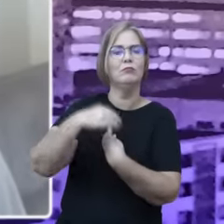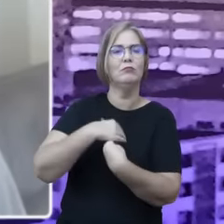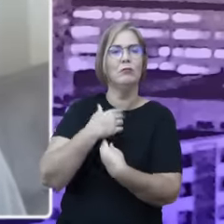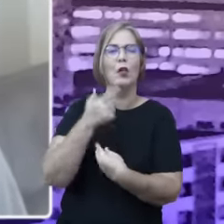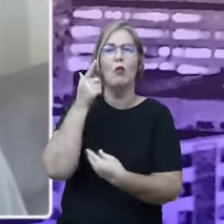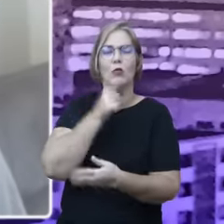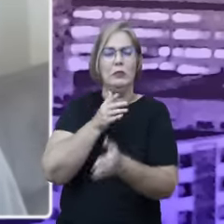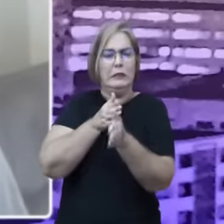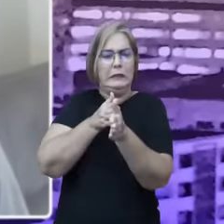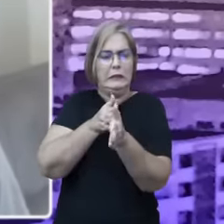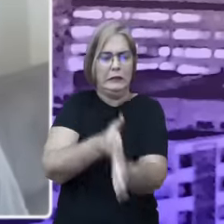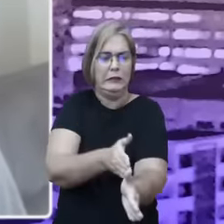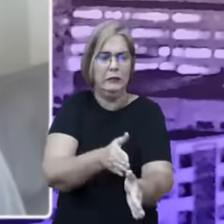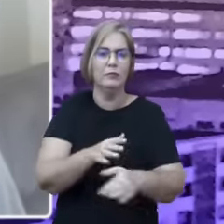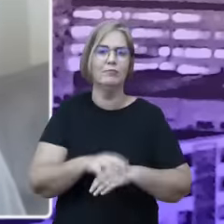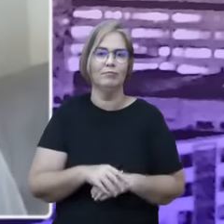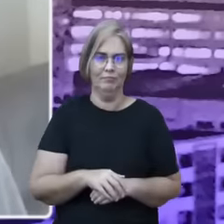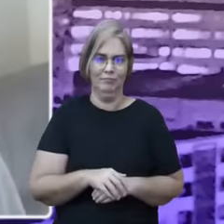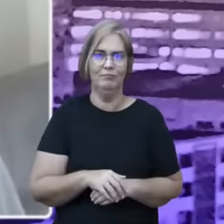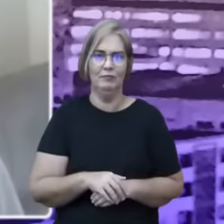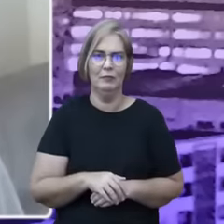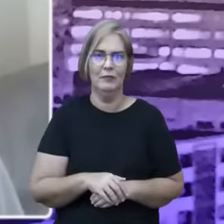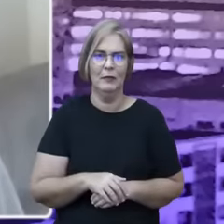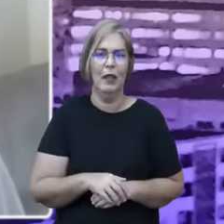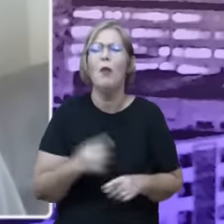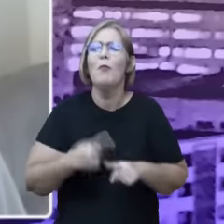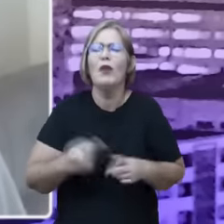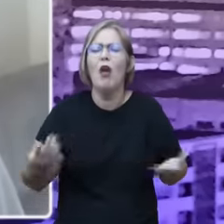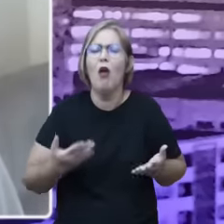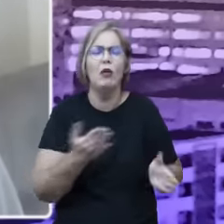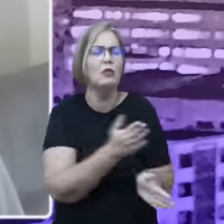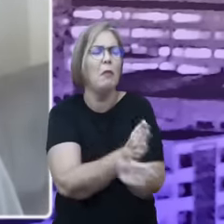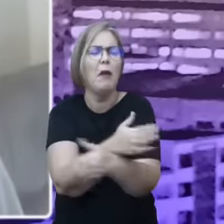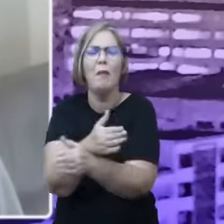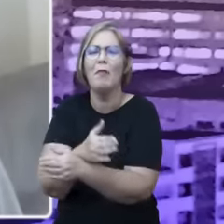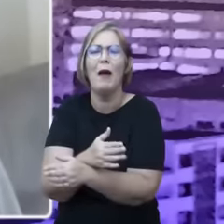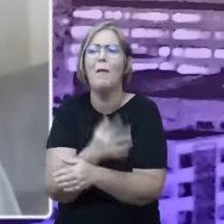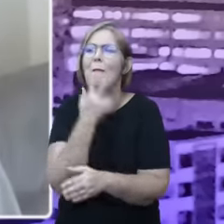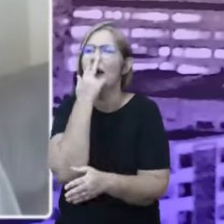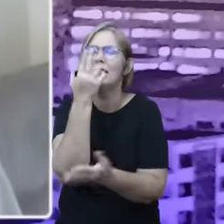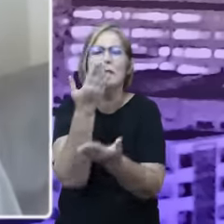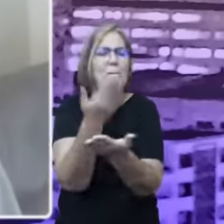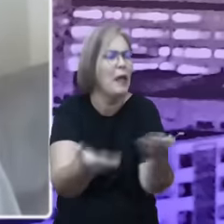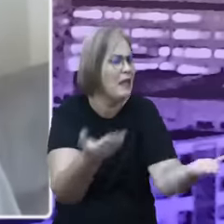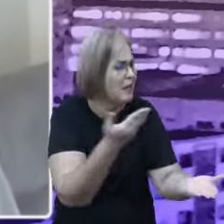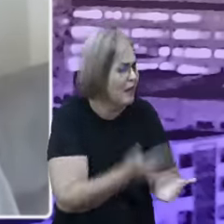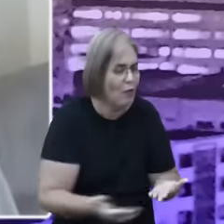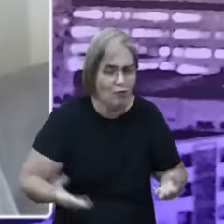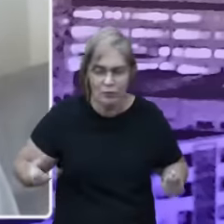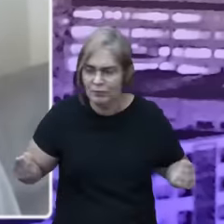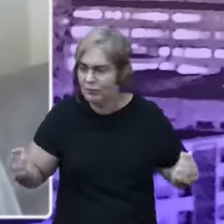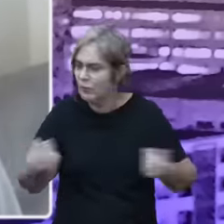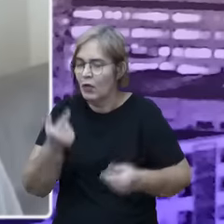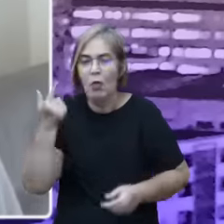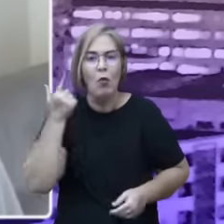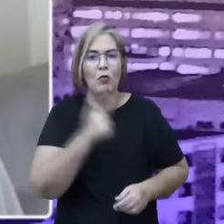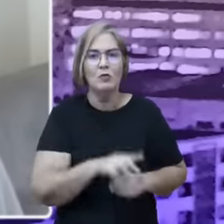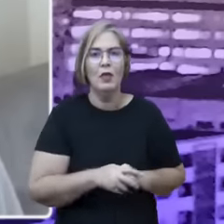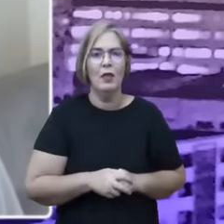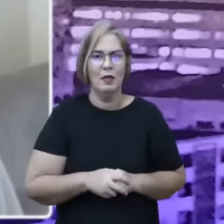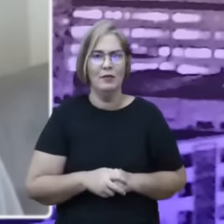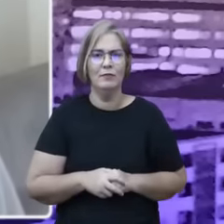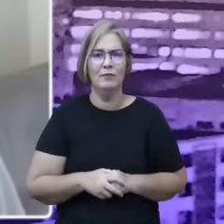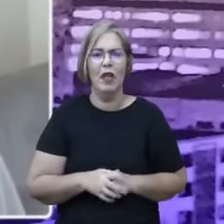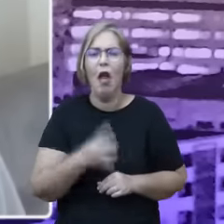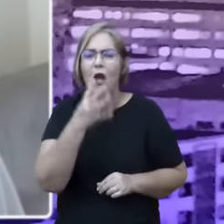mundo. Reencontrar algo que parece termos perdido, a dimensão da ternura